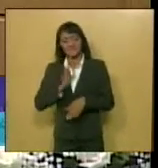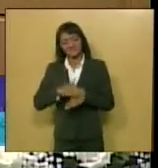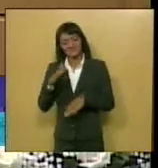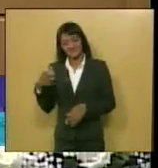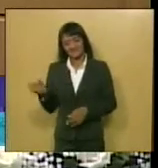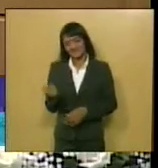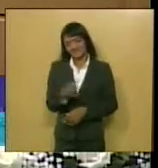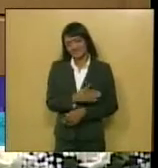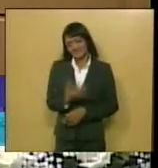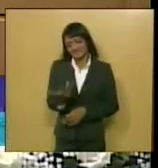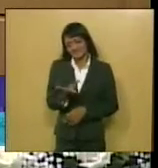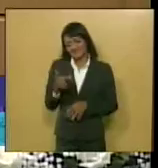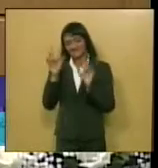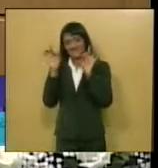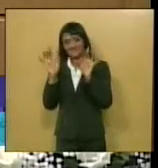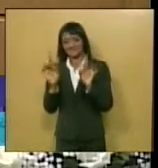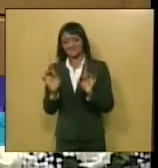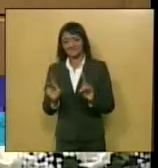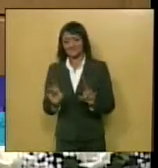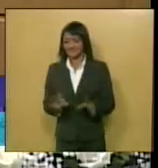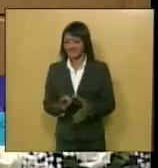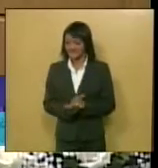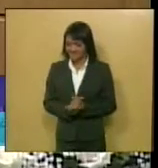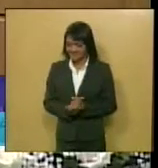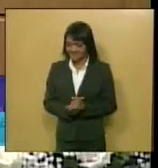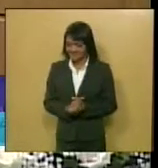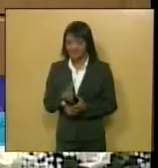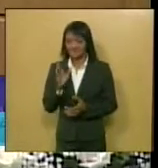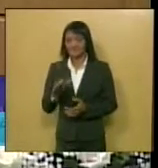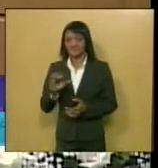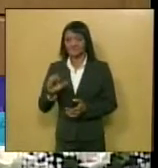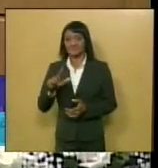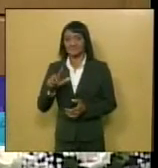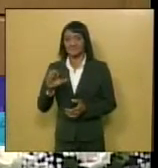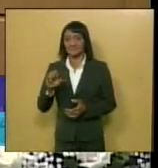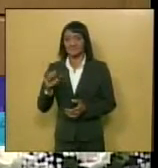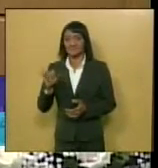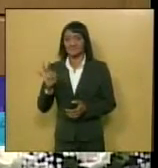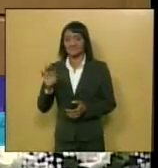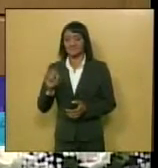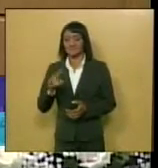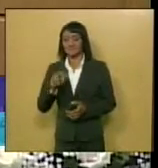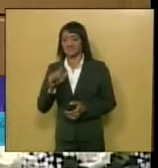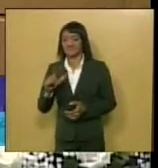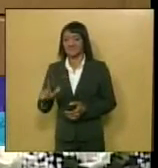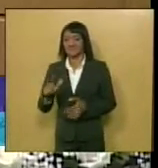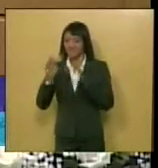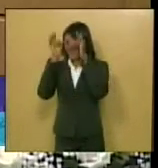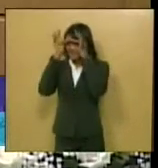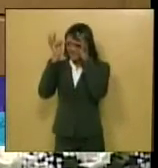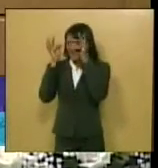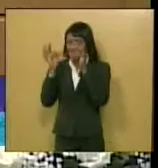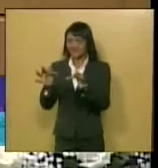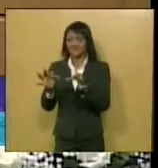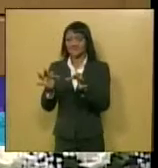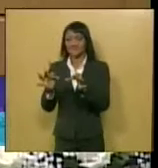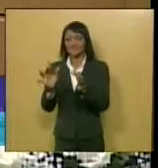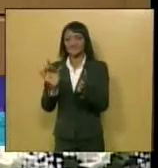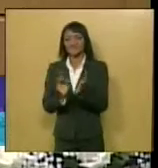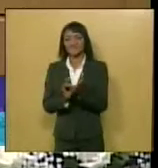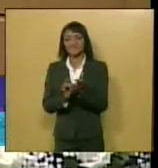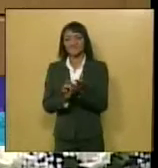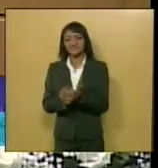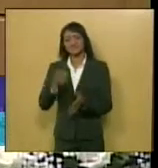e sofisticado, conquistando um eleitorado fiel graças às inovações que marcaram sua